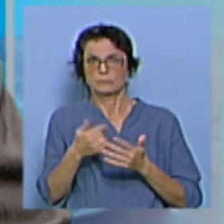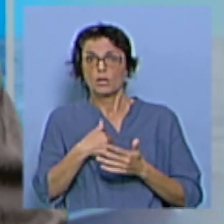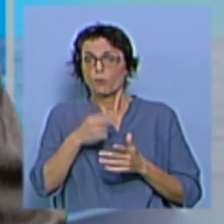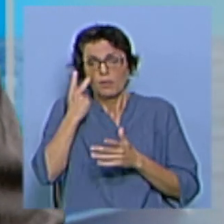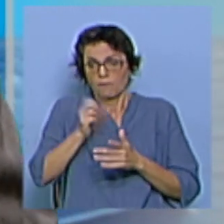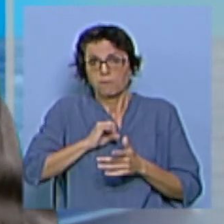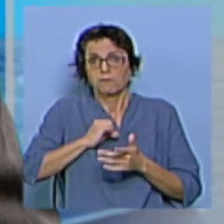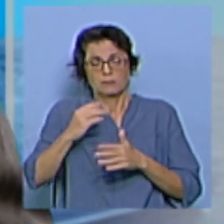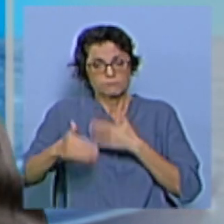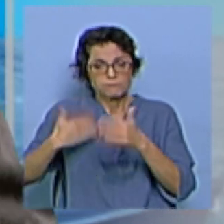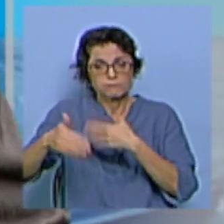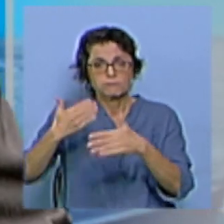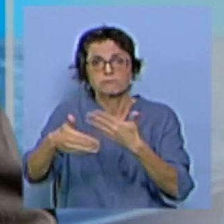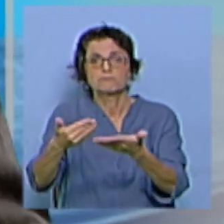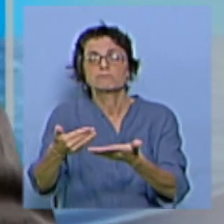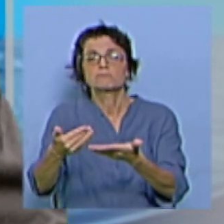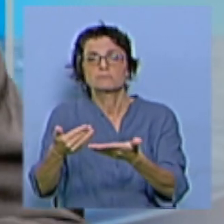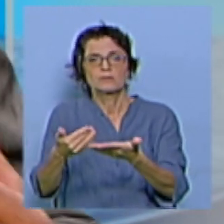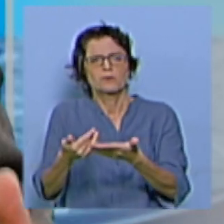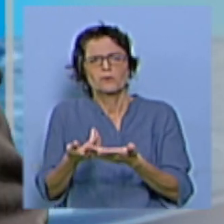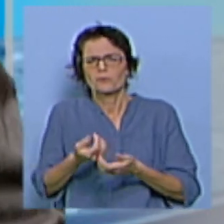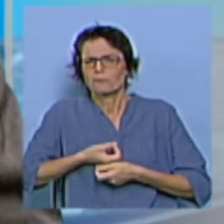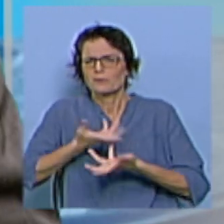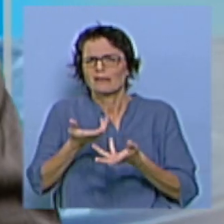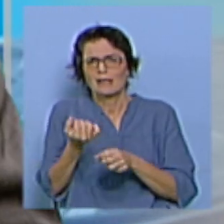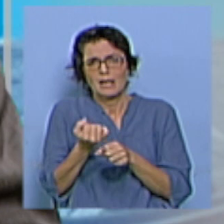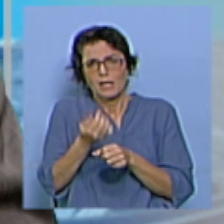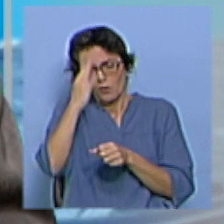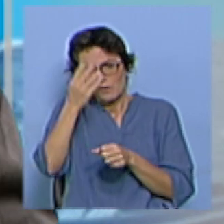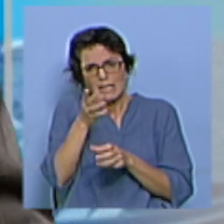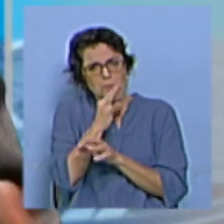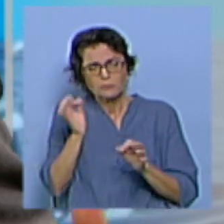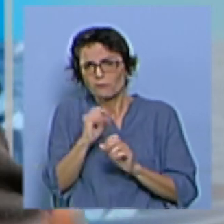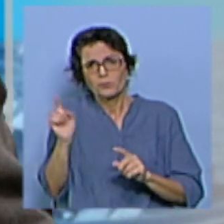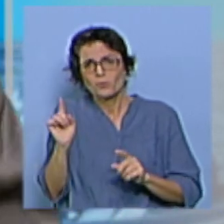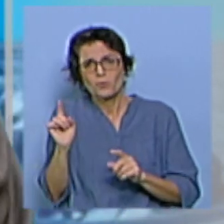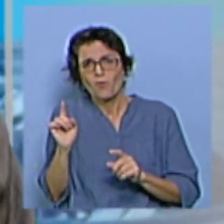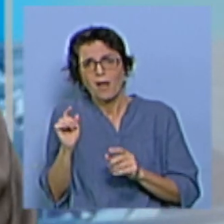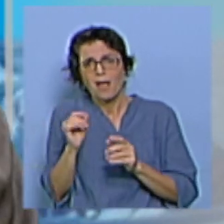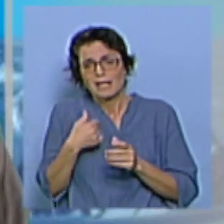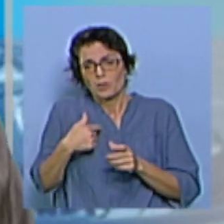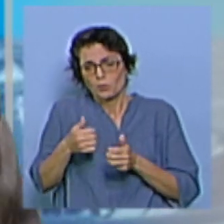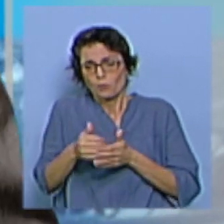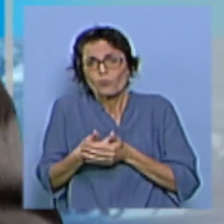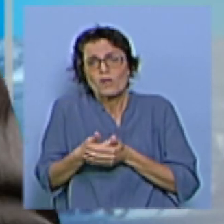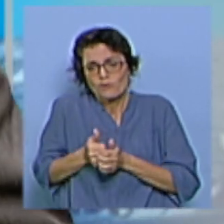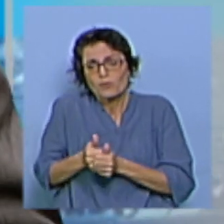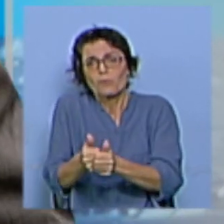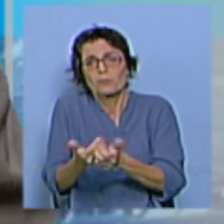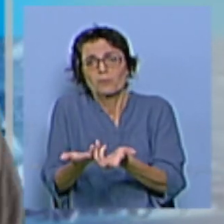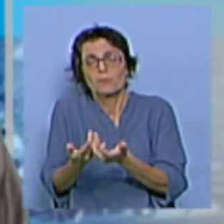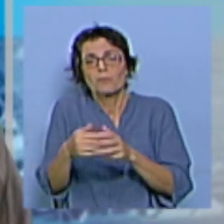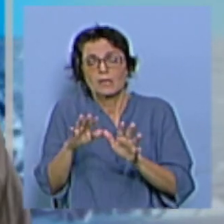para exatamente alcançar aquela plenitude de homem perfeito que o Evangelho me propõe, mas sei que, enfim, nós estamos